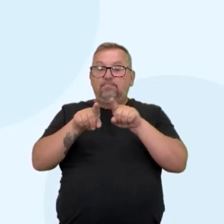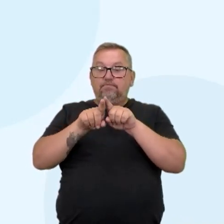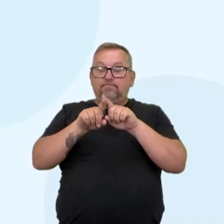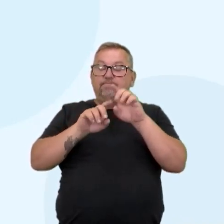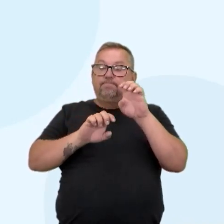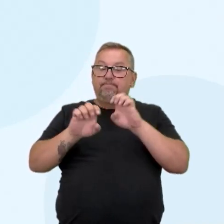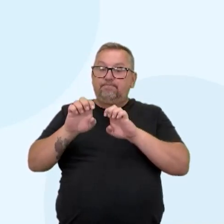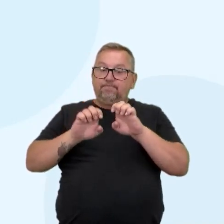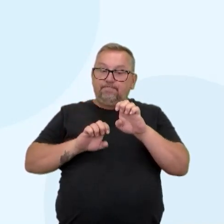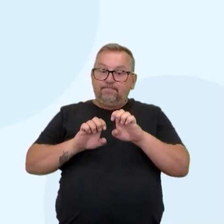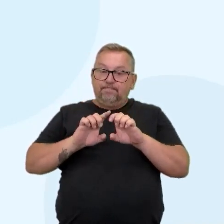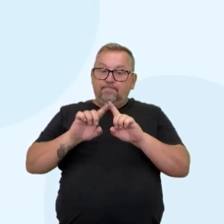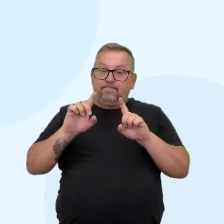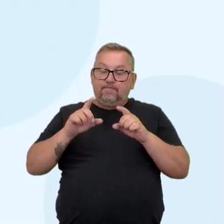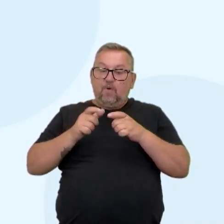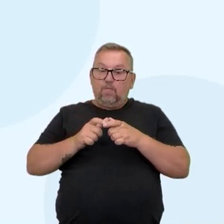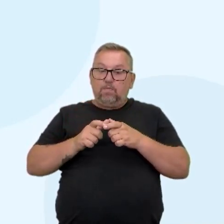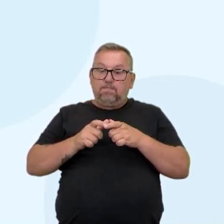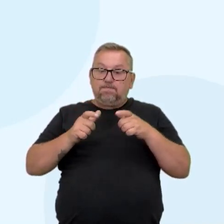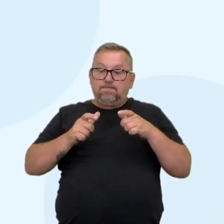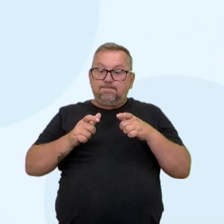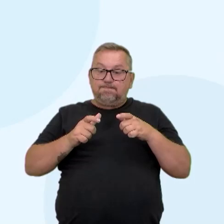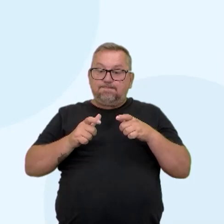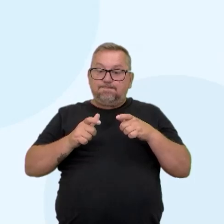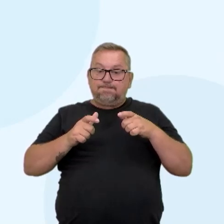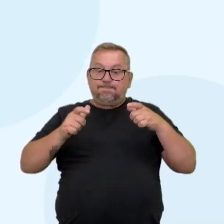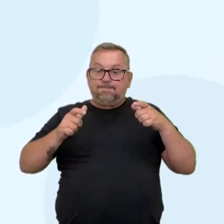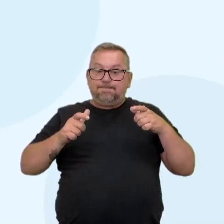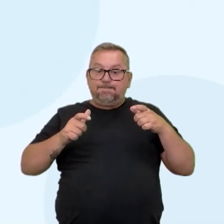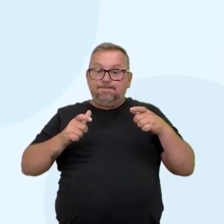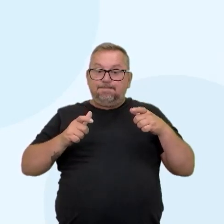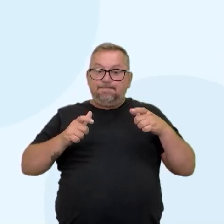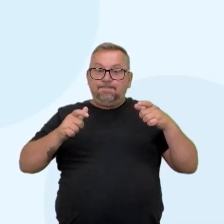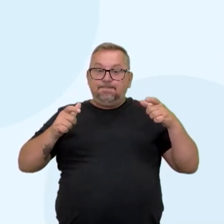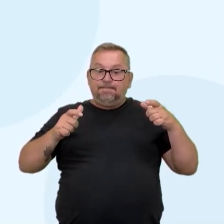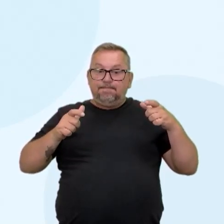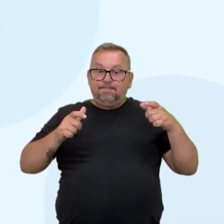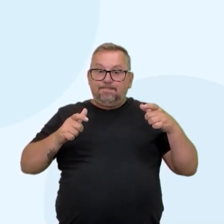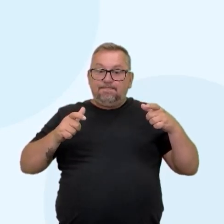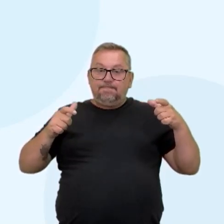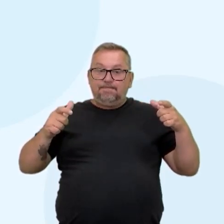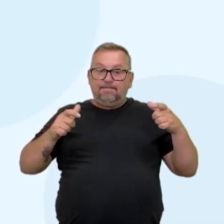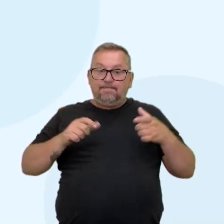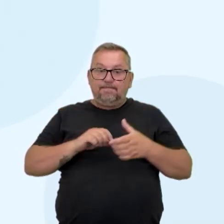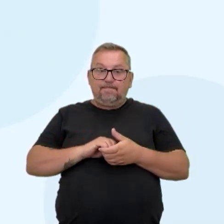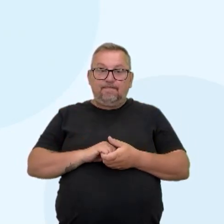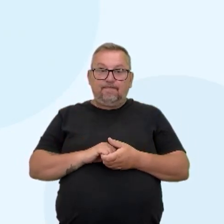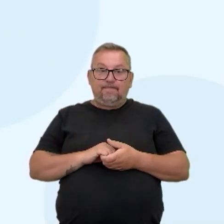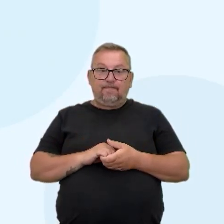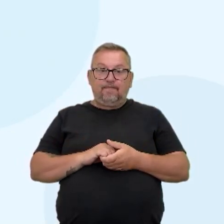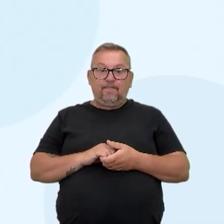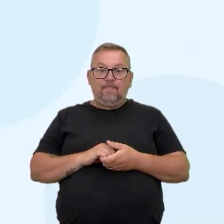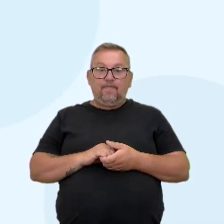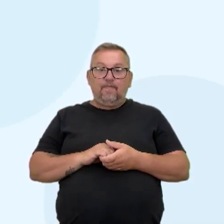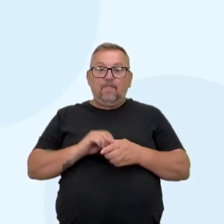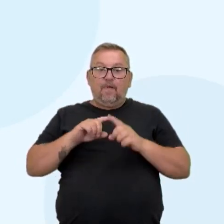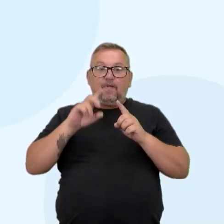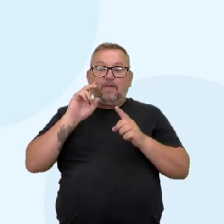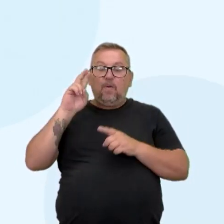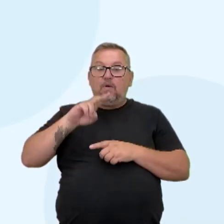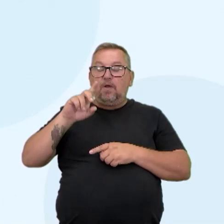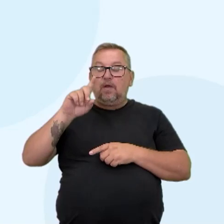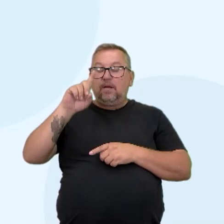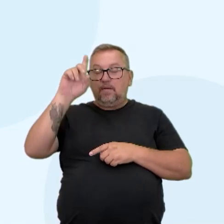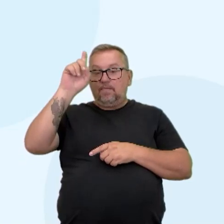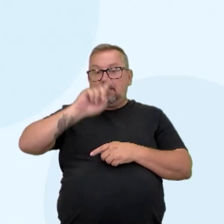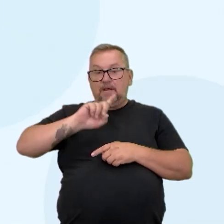infraestrutura urbana que vai se ampliando a partir dele. Só que ele não para aí. Olha o que a gente tem agora. O que a gente tem em amarelinho?